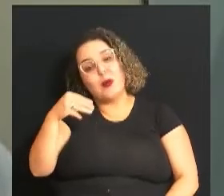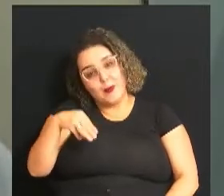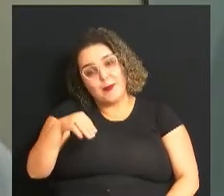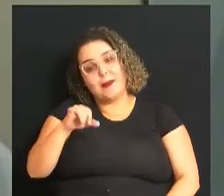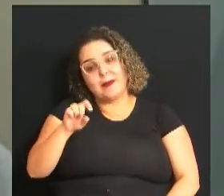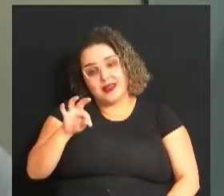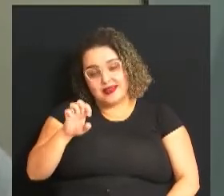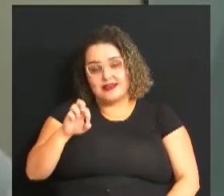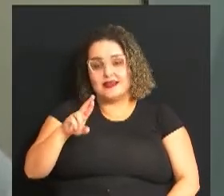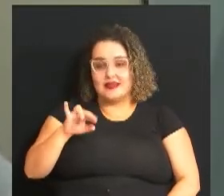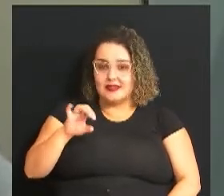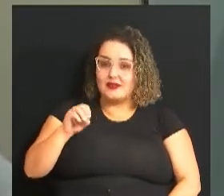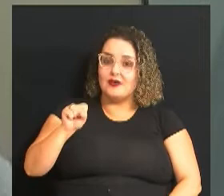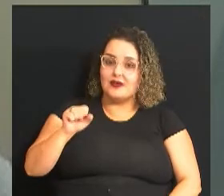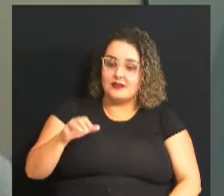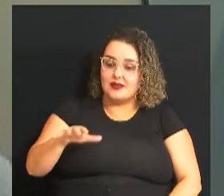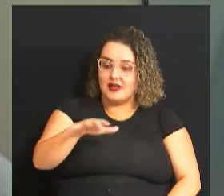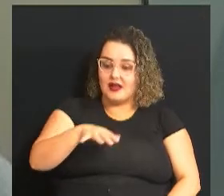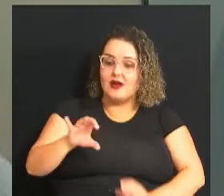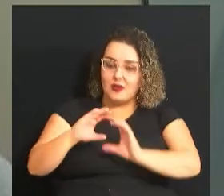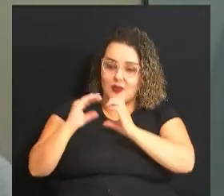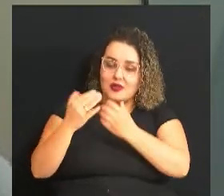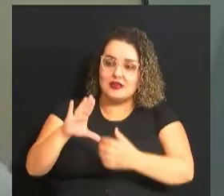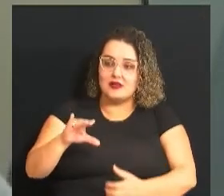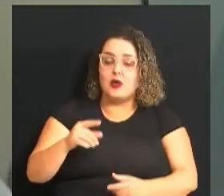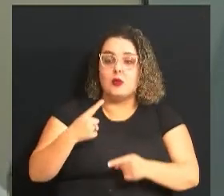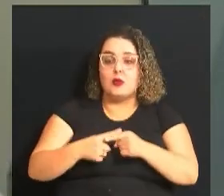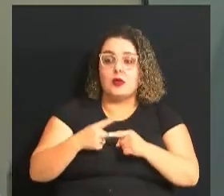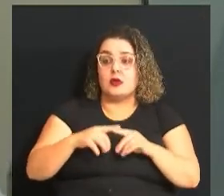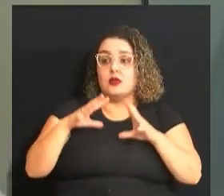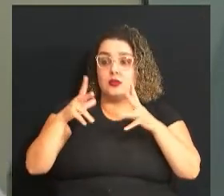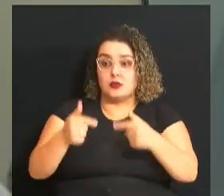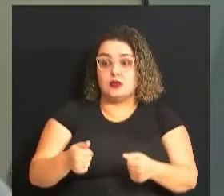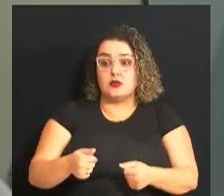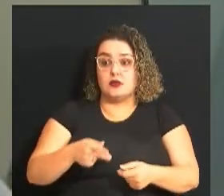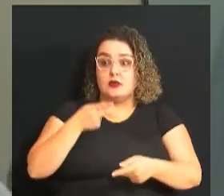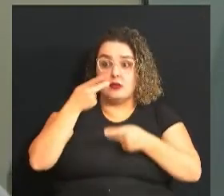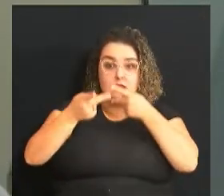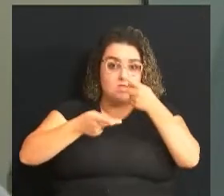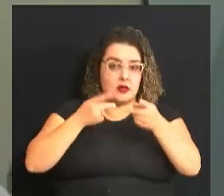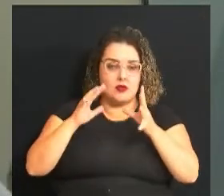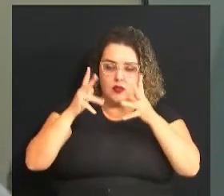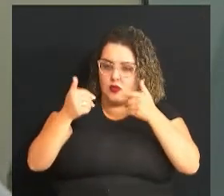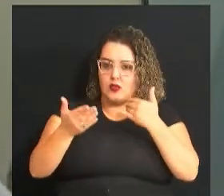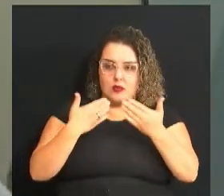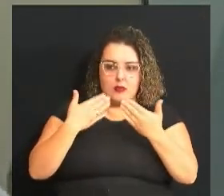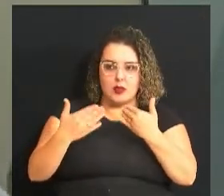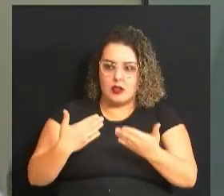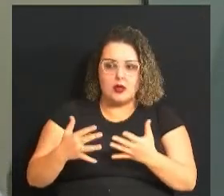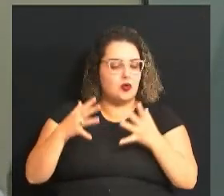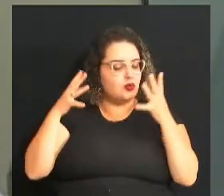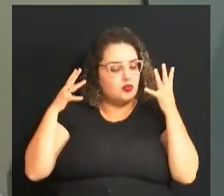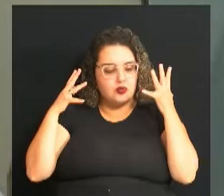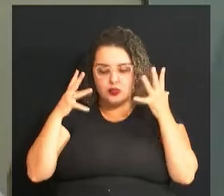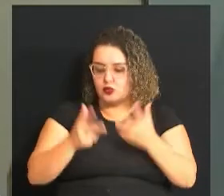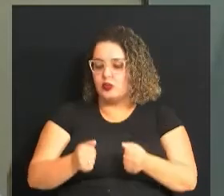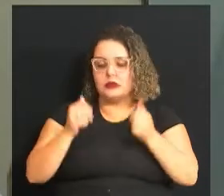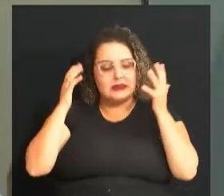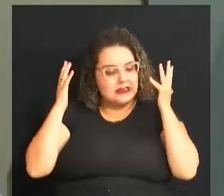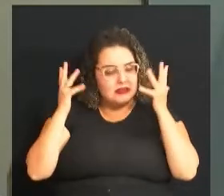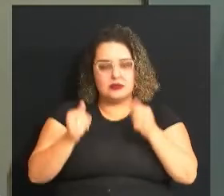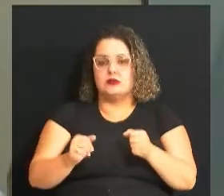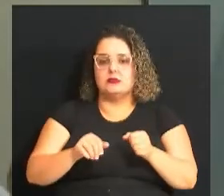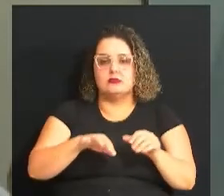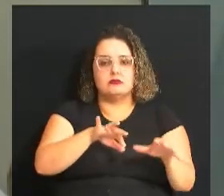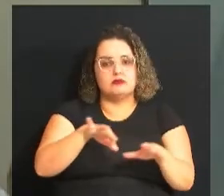chamamos misteriosa? Porque todas as causas que eu relatei em toda essa nossa conversa, todas essas causas foram